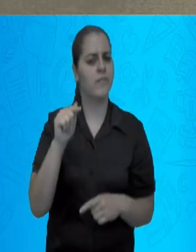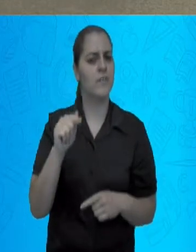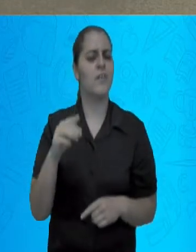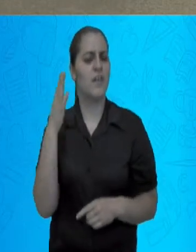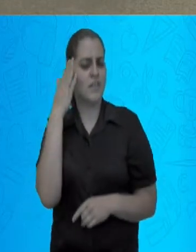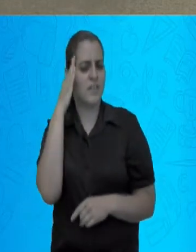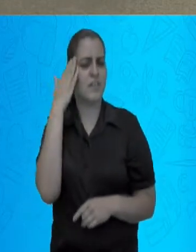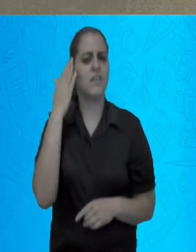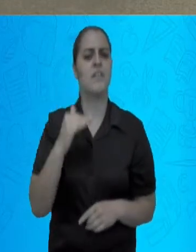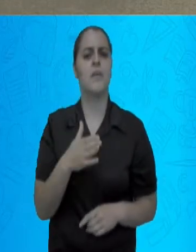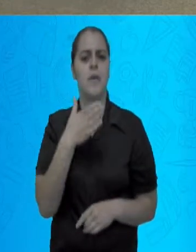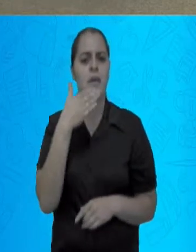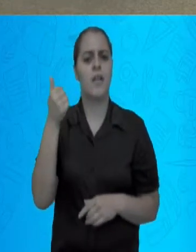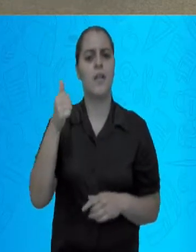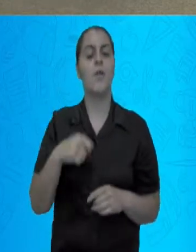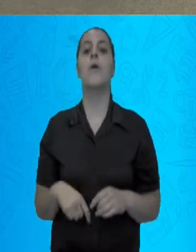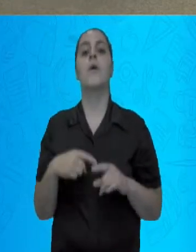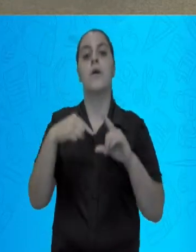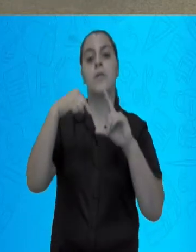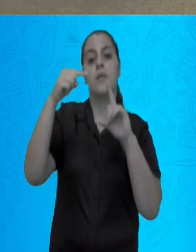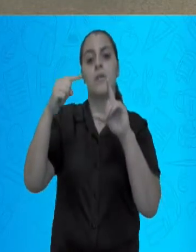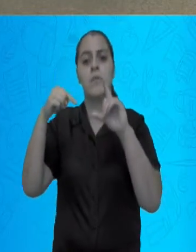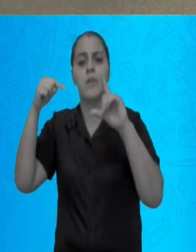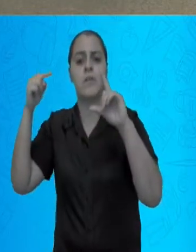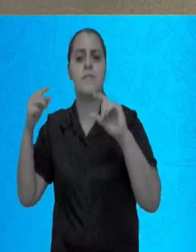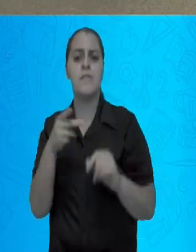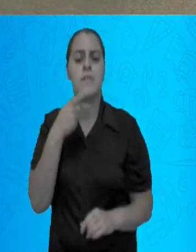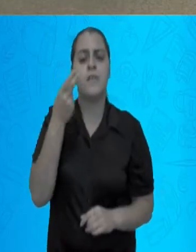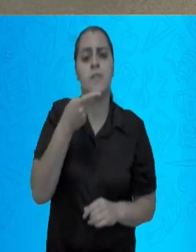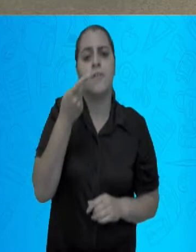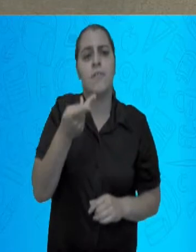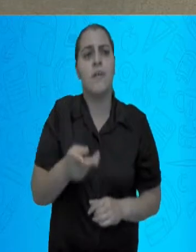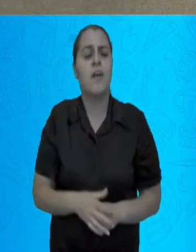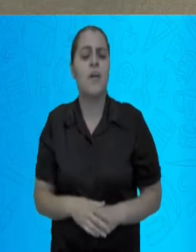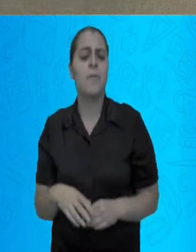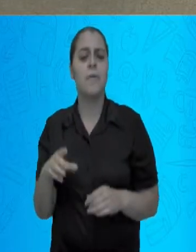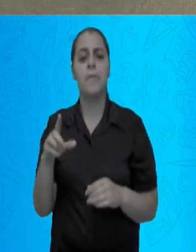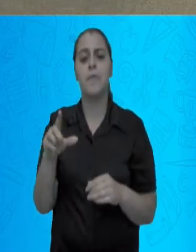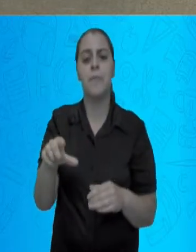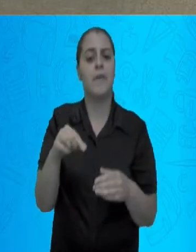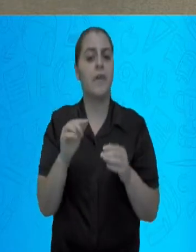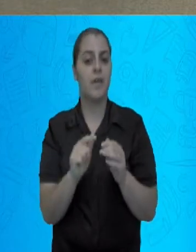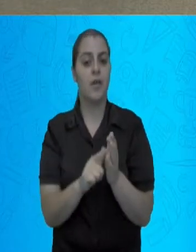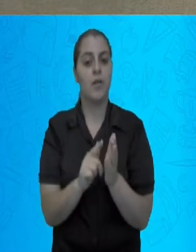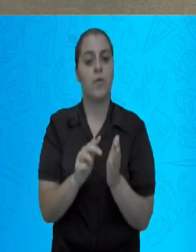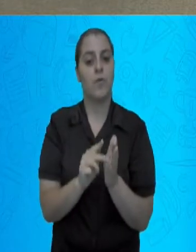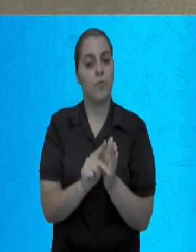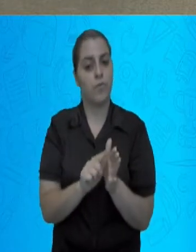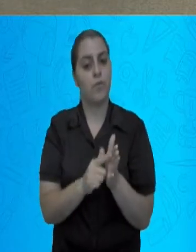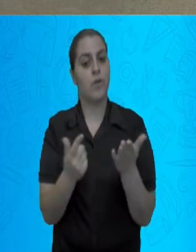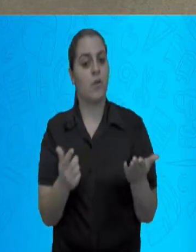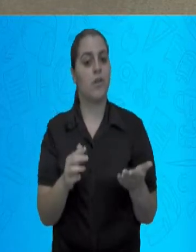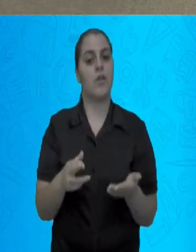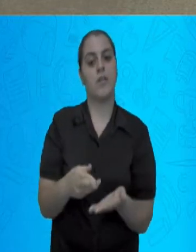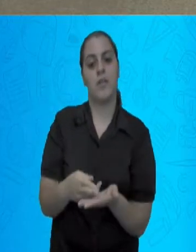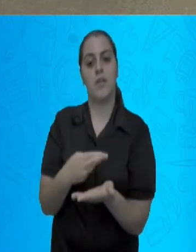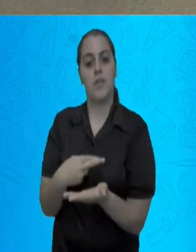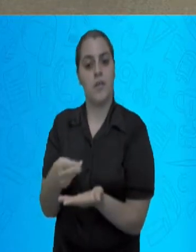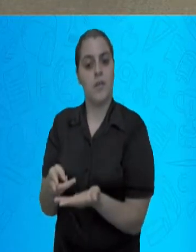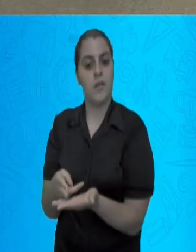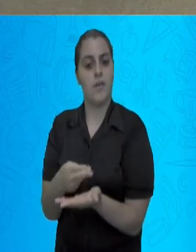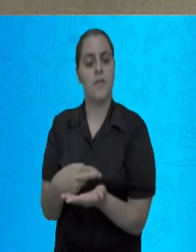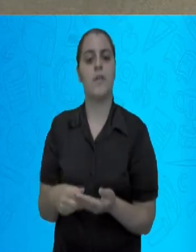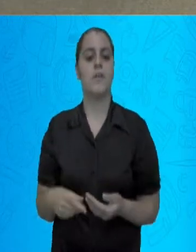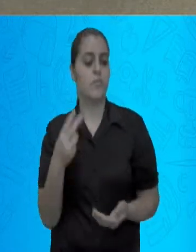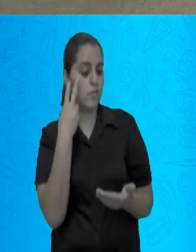a entender o que é o gráfico. E eu falo com vocês para pegarem jornais, revistas, onde